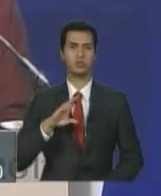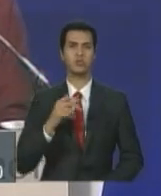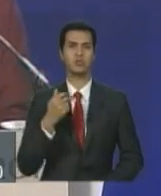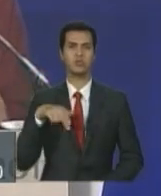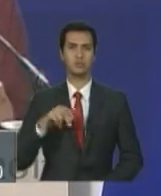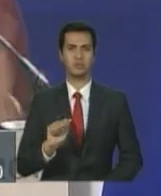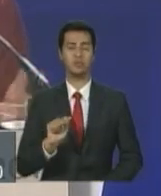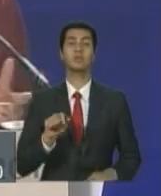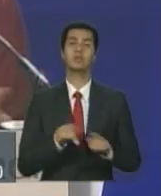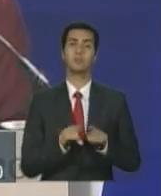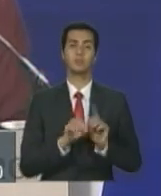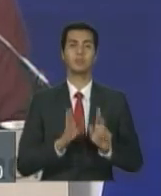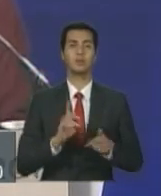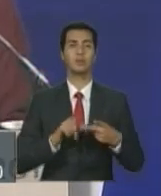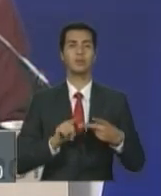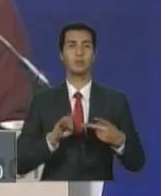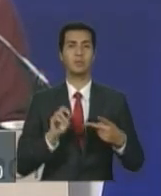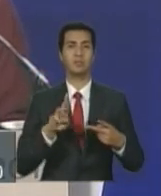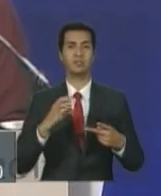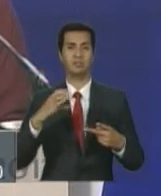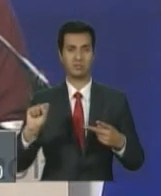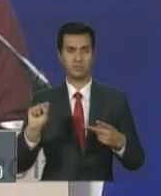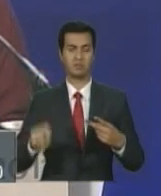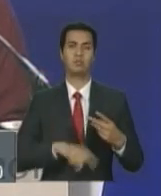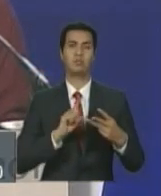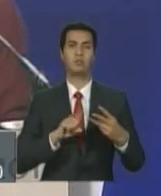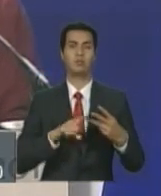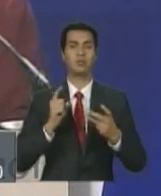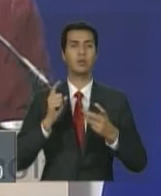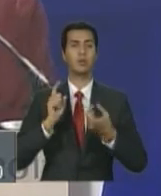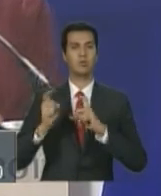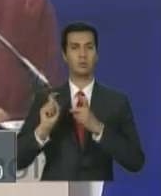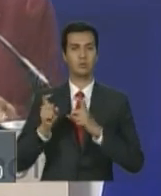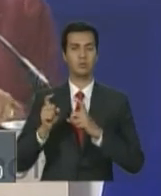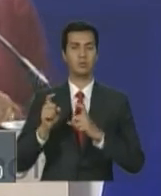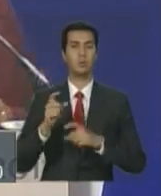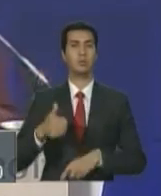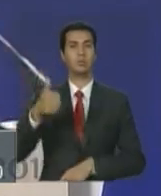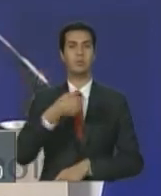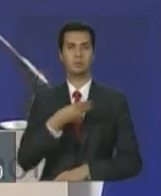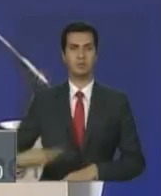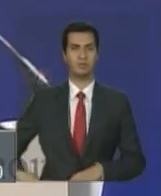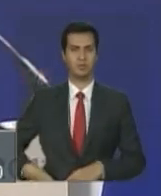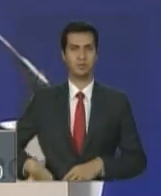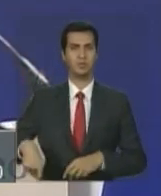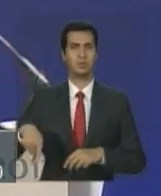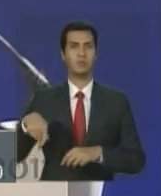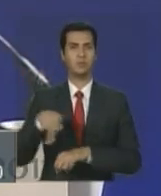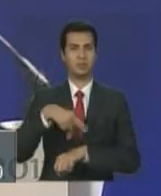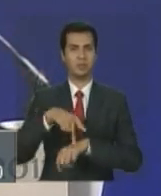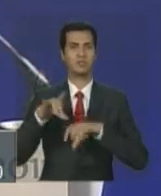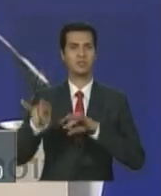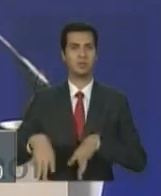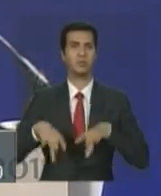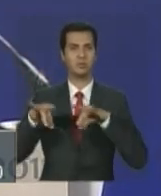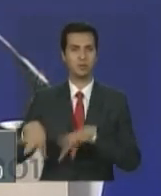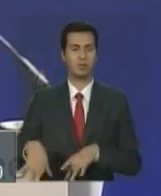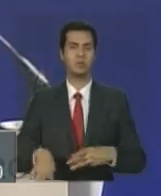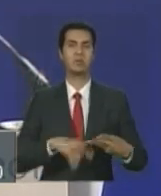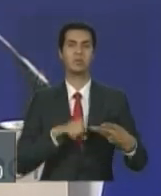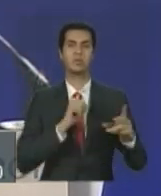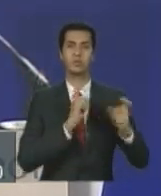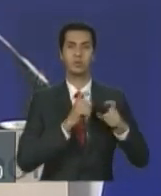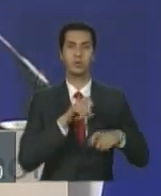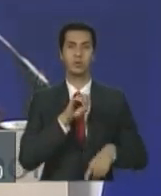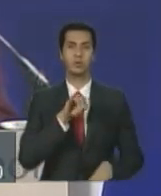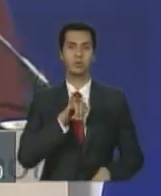a Austrália, com a primeira-ministra Júlia, tive uma reunião com a OIT, tive